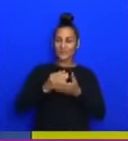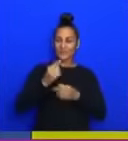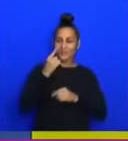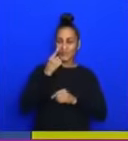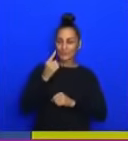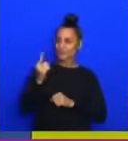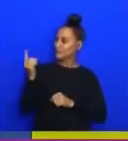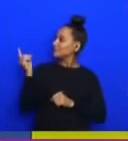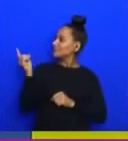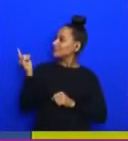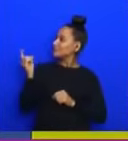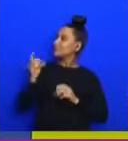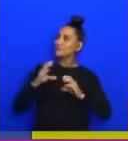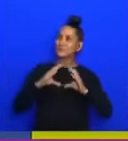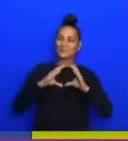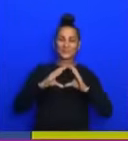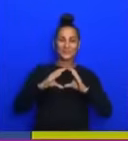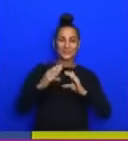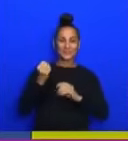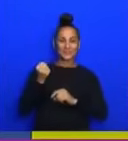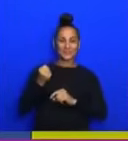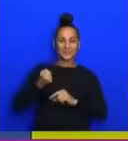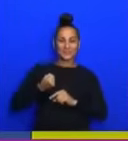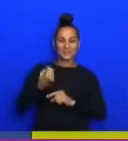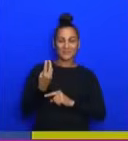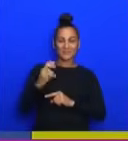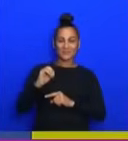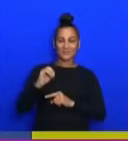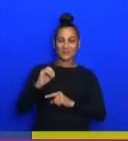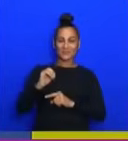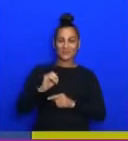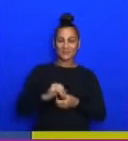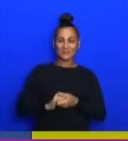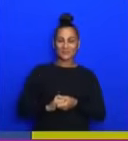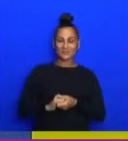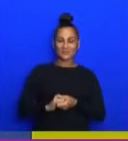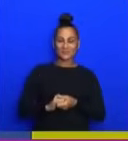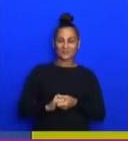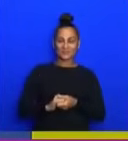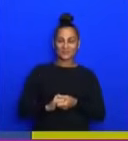número na tela, bola branca, número 20. Branca, 20.